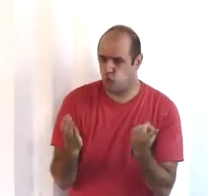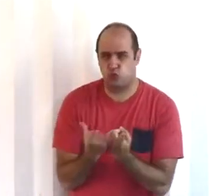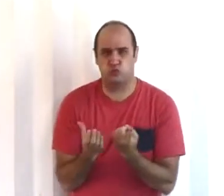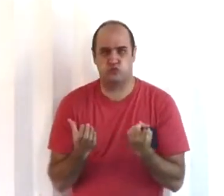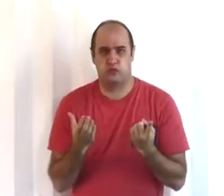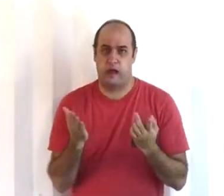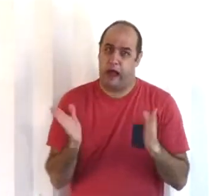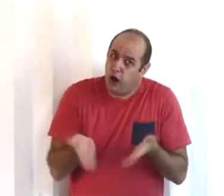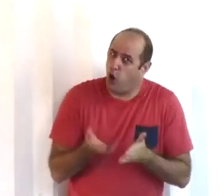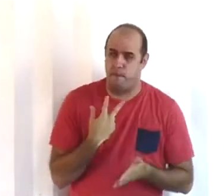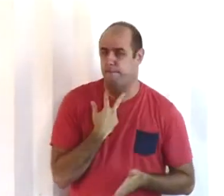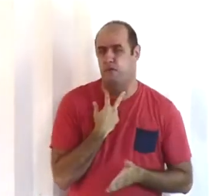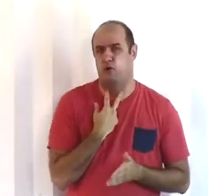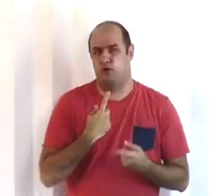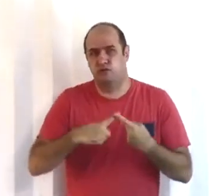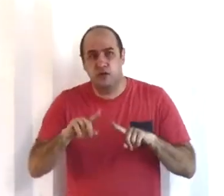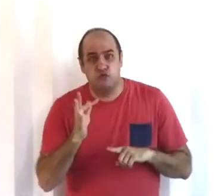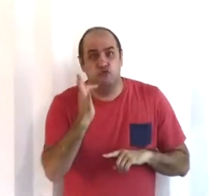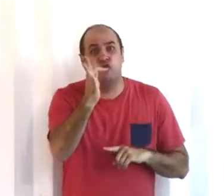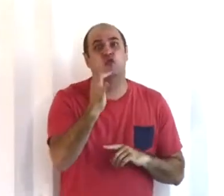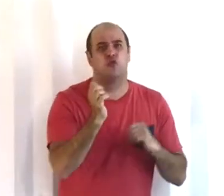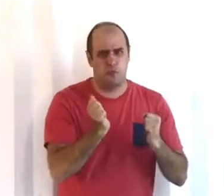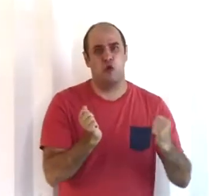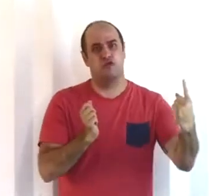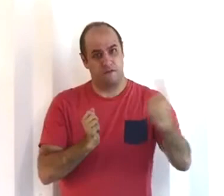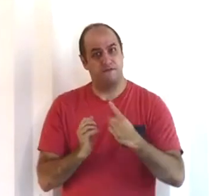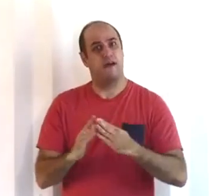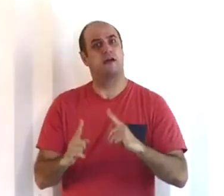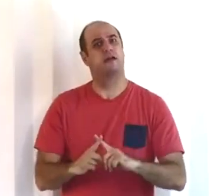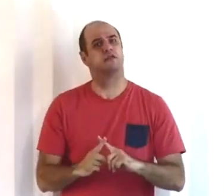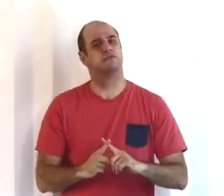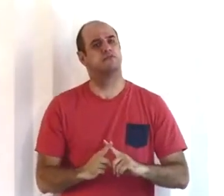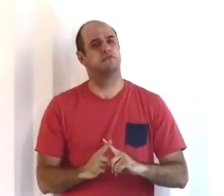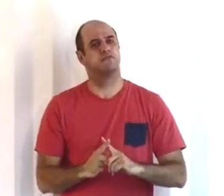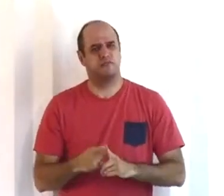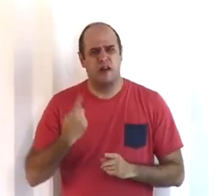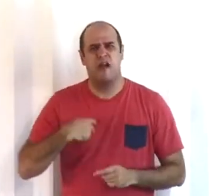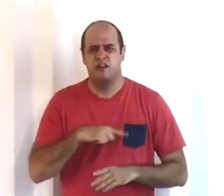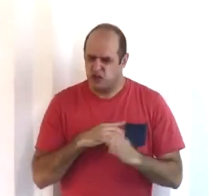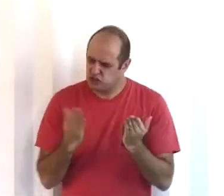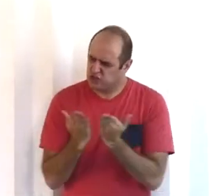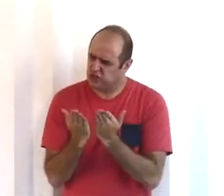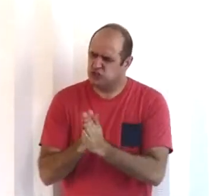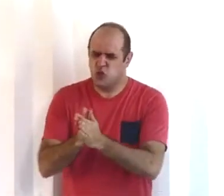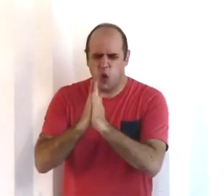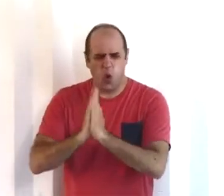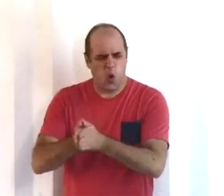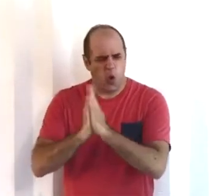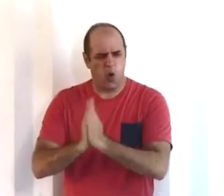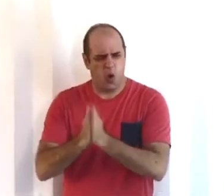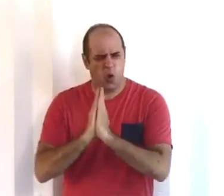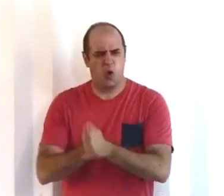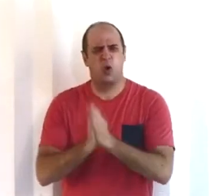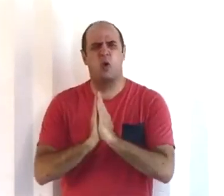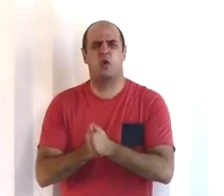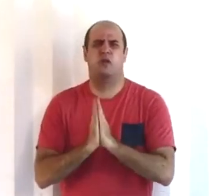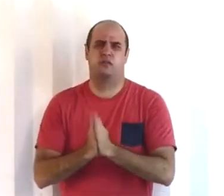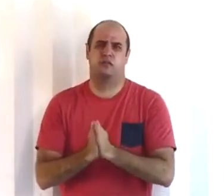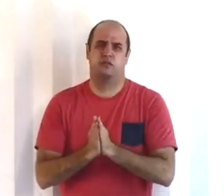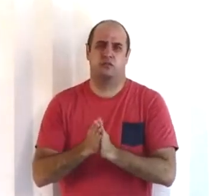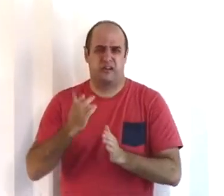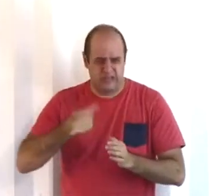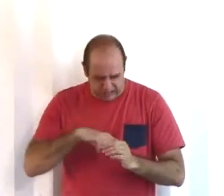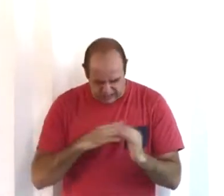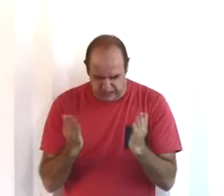não agora, mas quando podemos, vamos ao culto. Nós cristãos oramos ao Senhor constantemente. Nós cristãos lemos